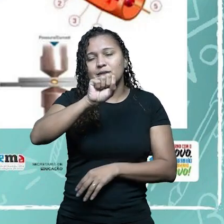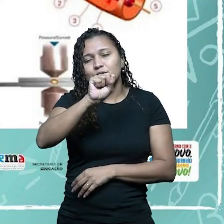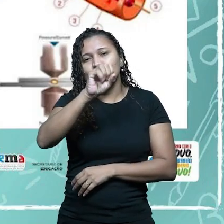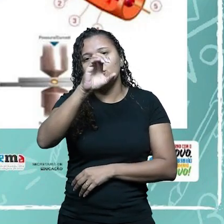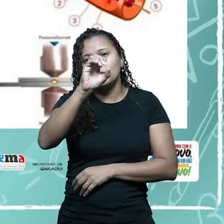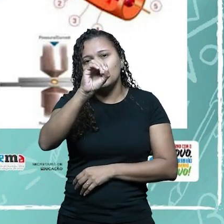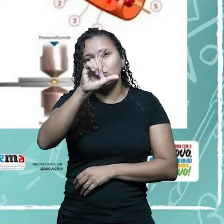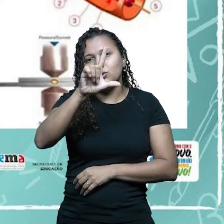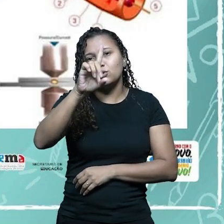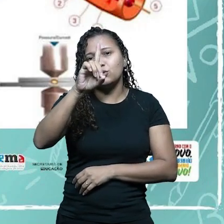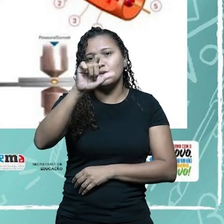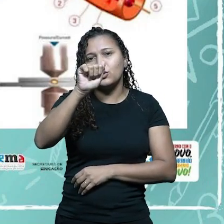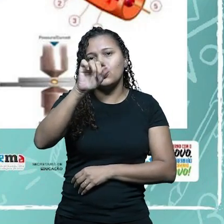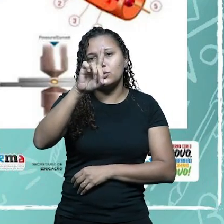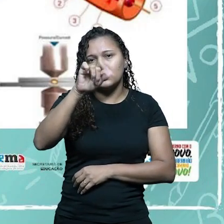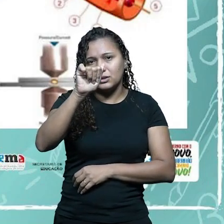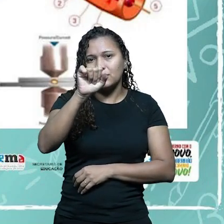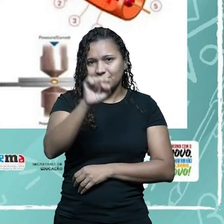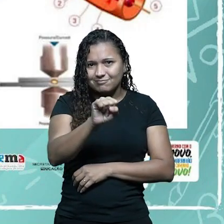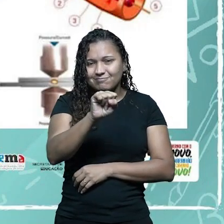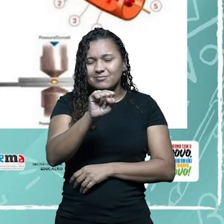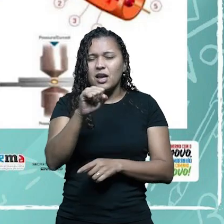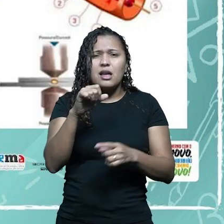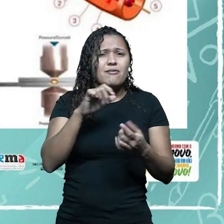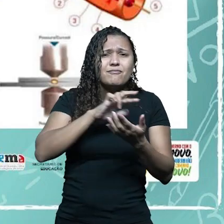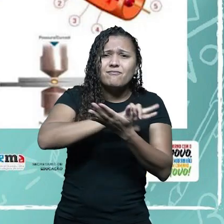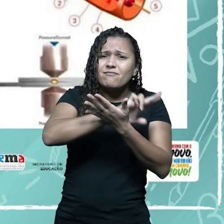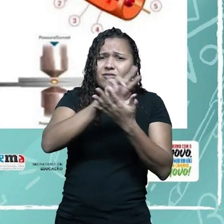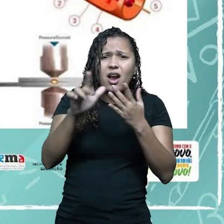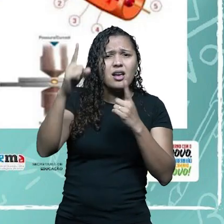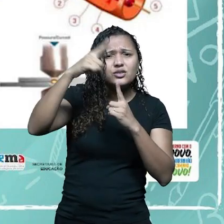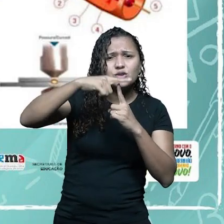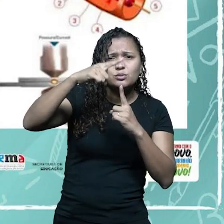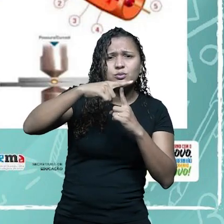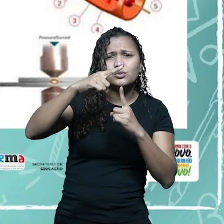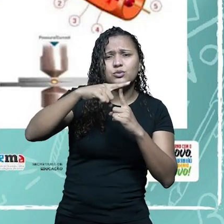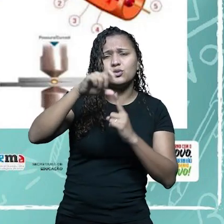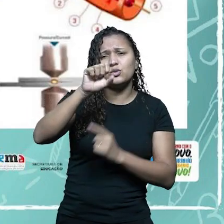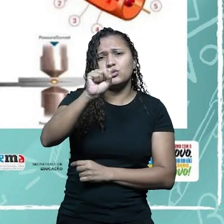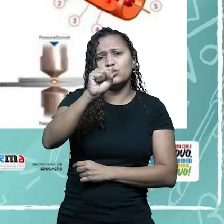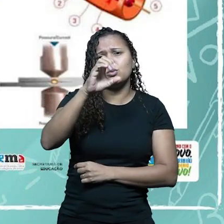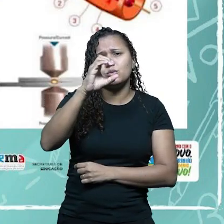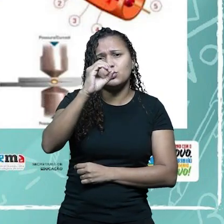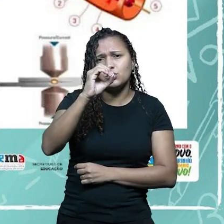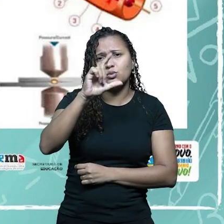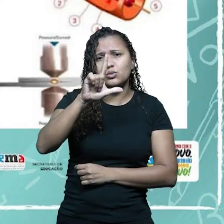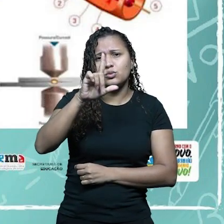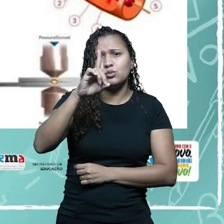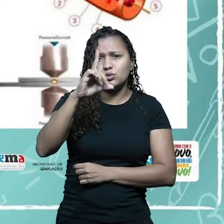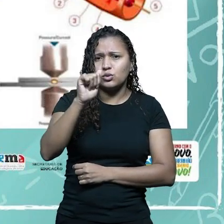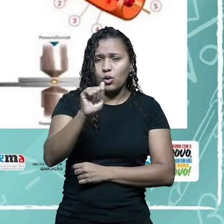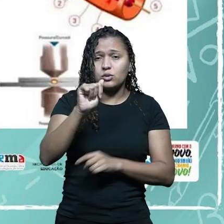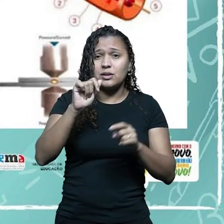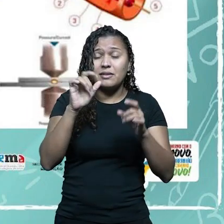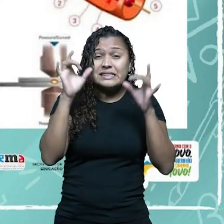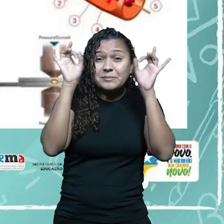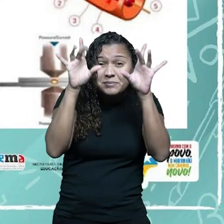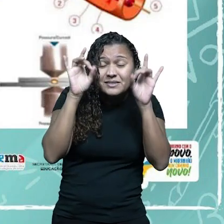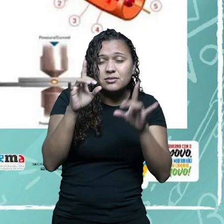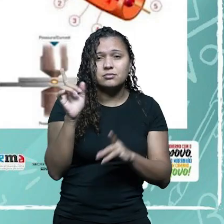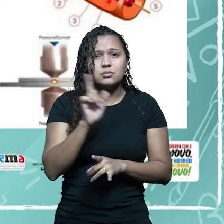vai ver apenas alguns tipos, porque são muitos os tipos de solda, mas a gente não vai